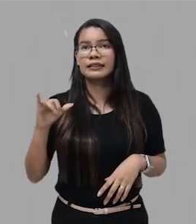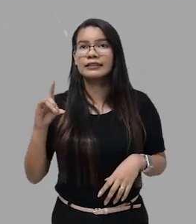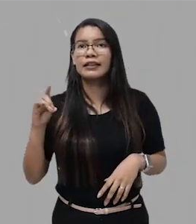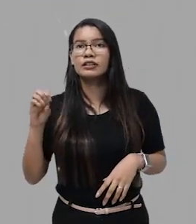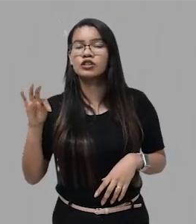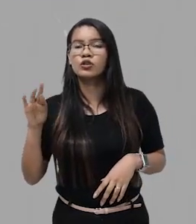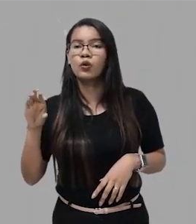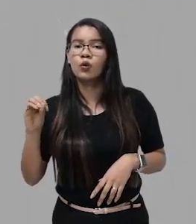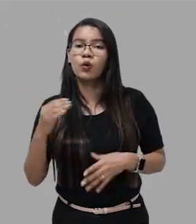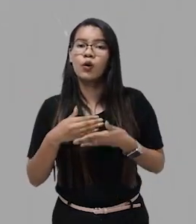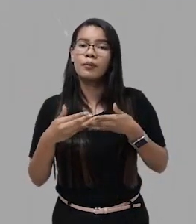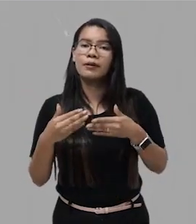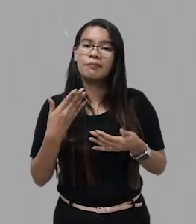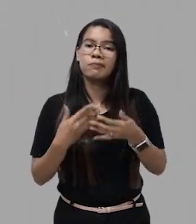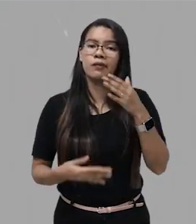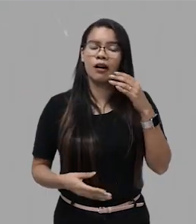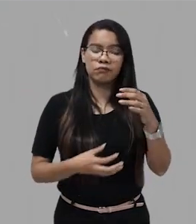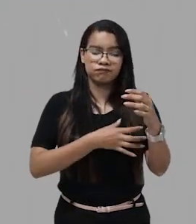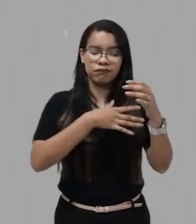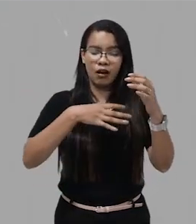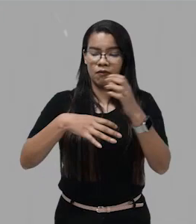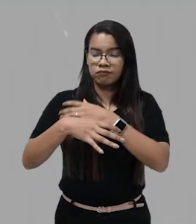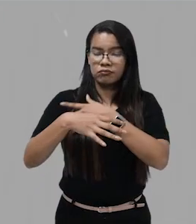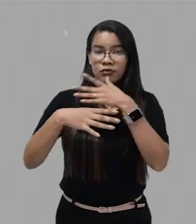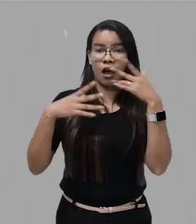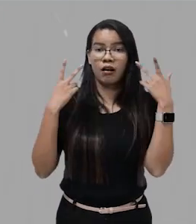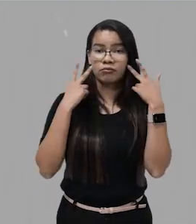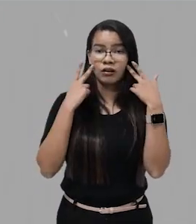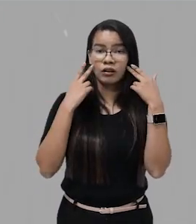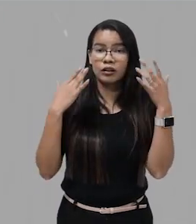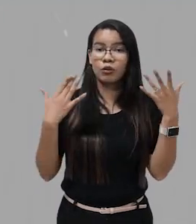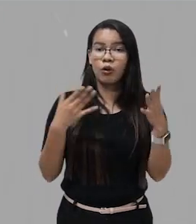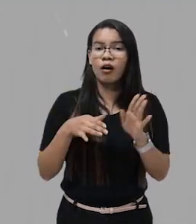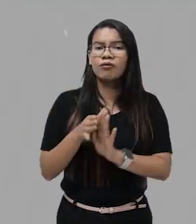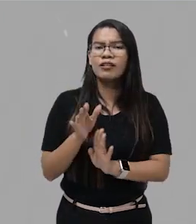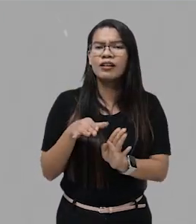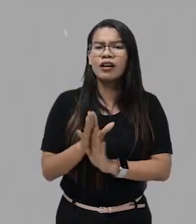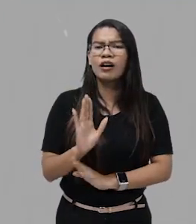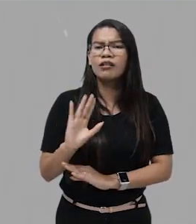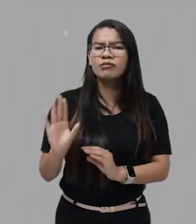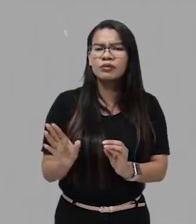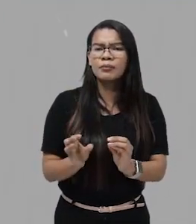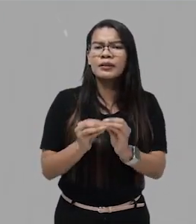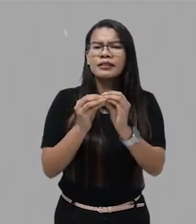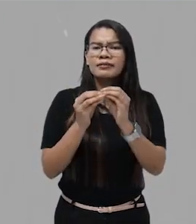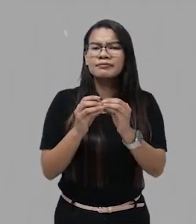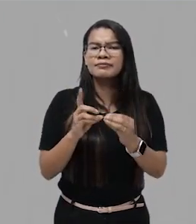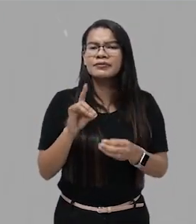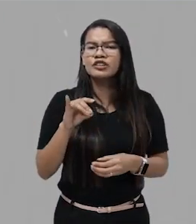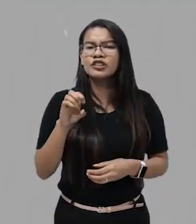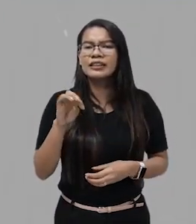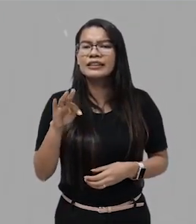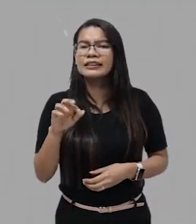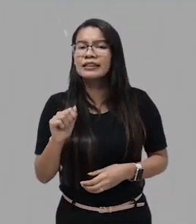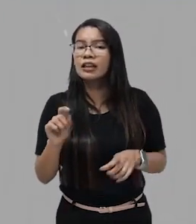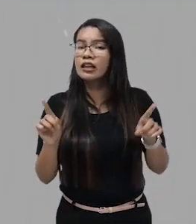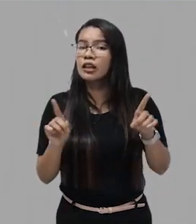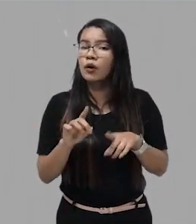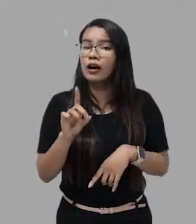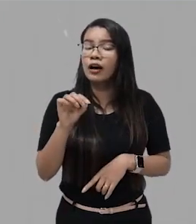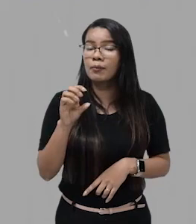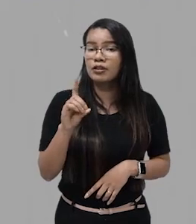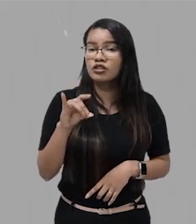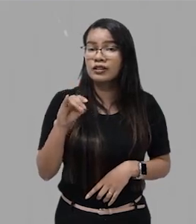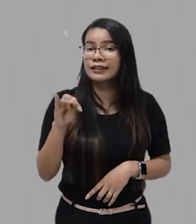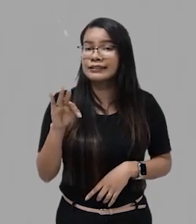perder massa muscular naturalmente. Orientações, complementam a dieta, que eu falei para vocês, complementam. Não é para ser uma dieta, tem